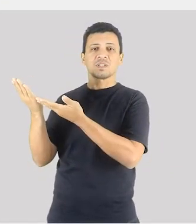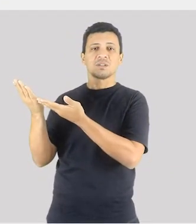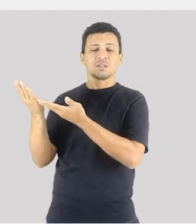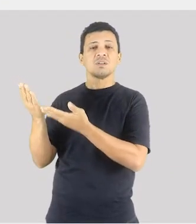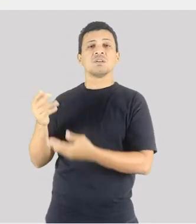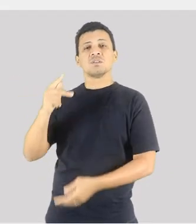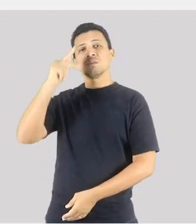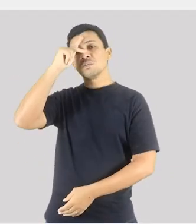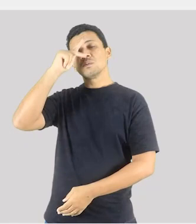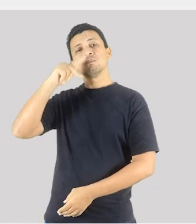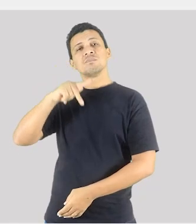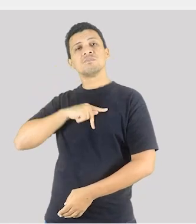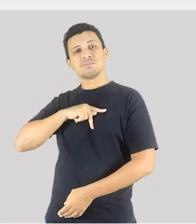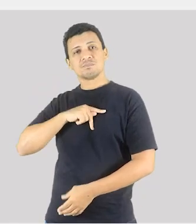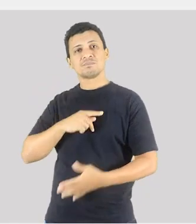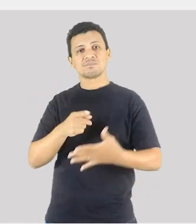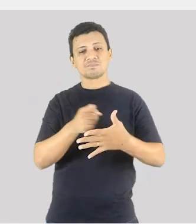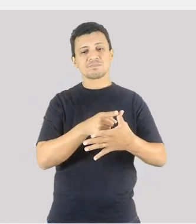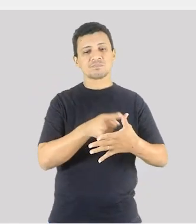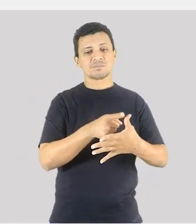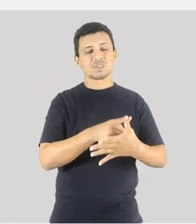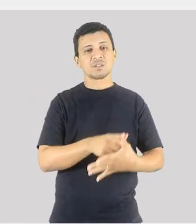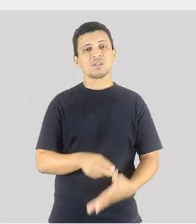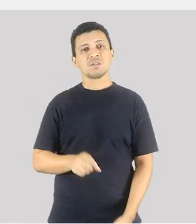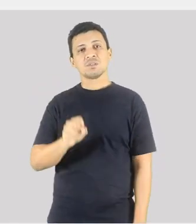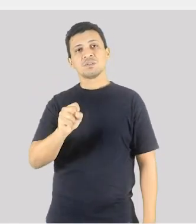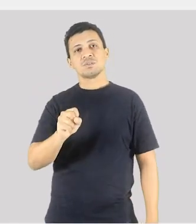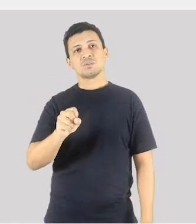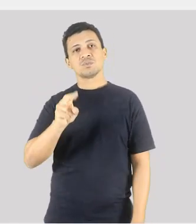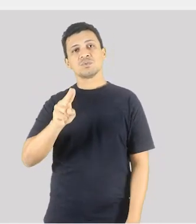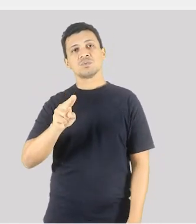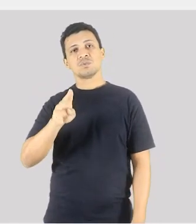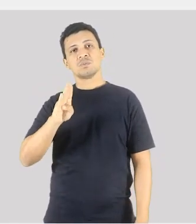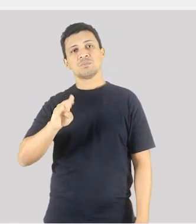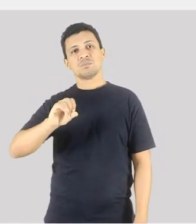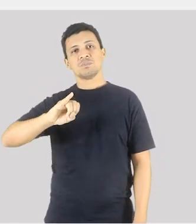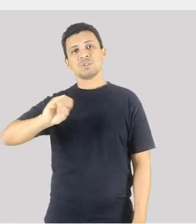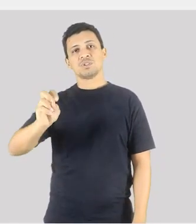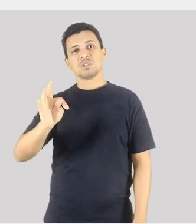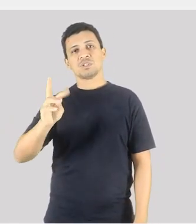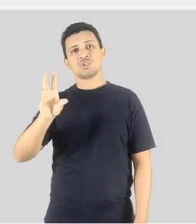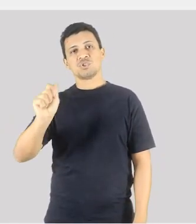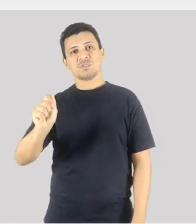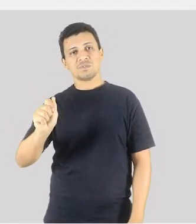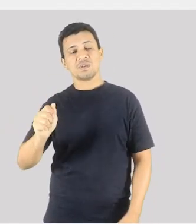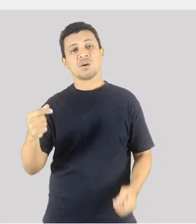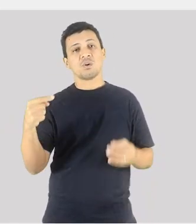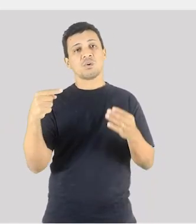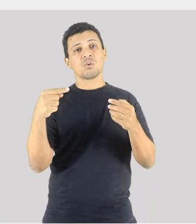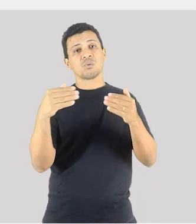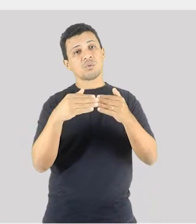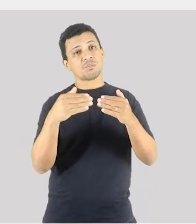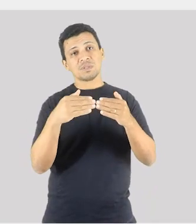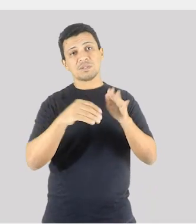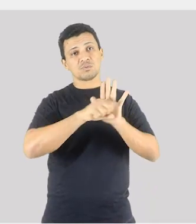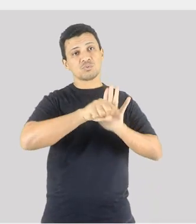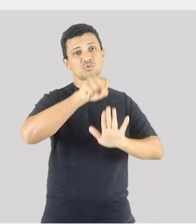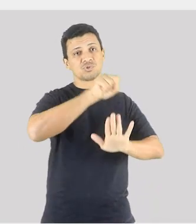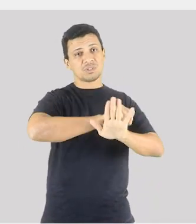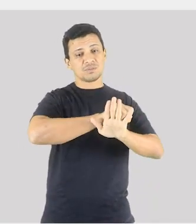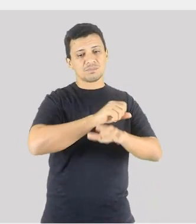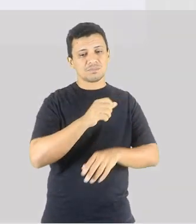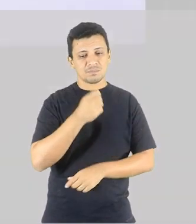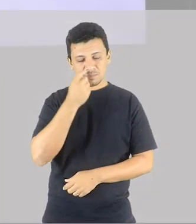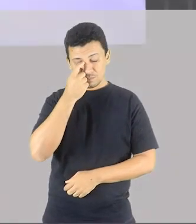subjetivas. Associe subjetiva com sujeito. Subjetiva, sujeito. A